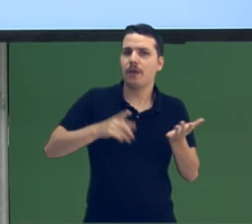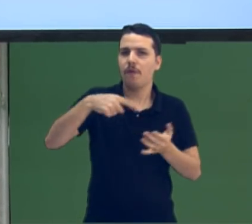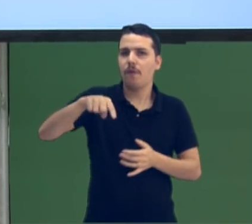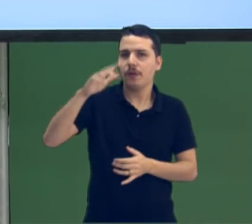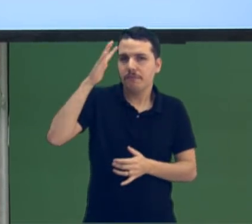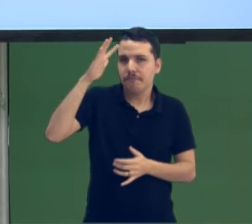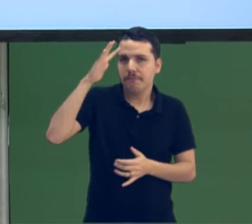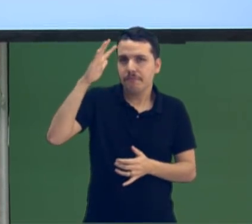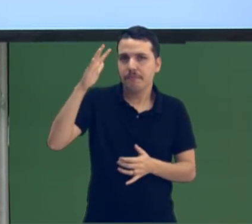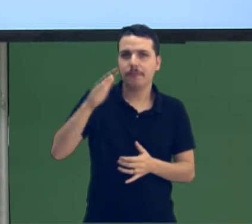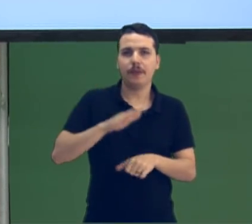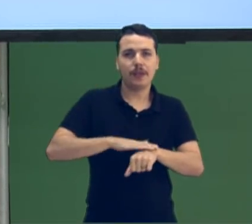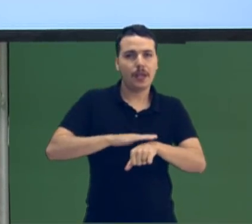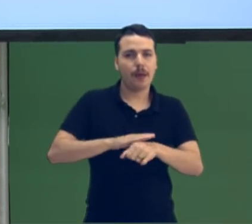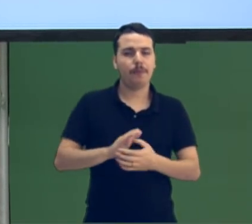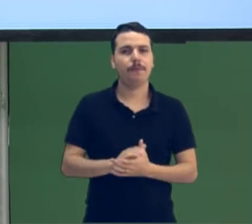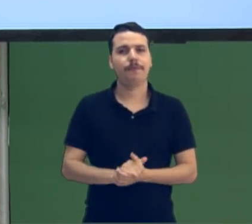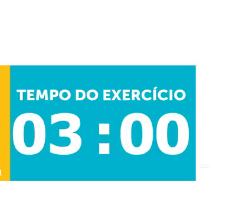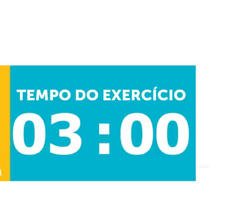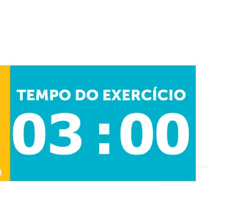aí.